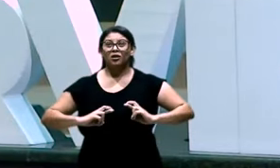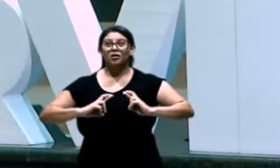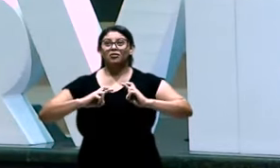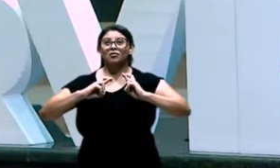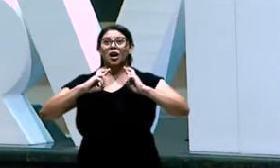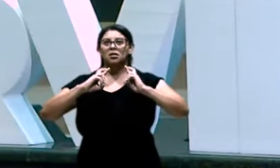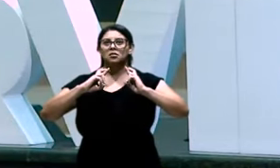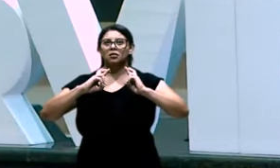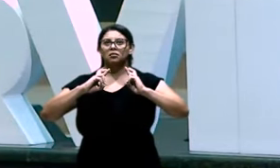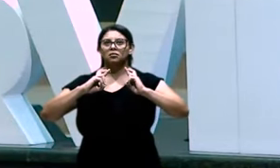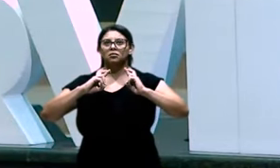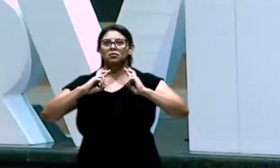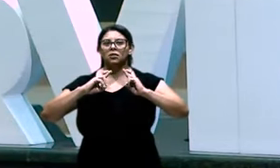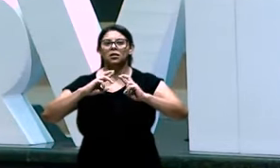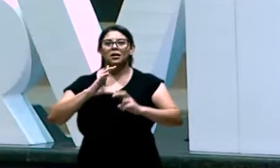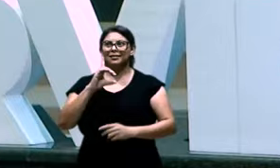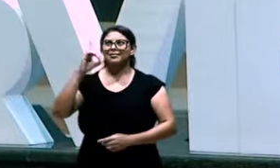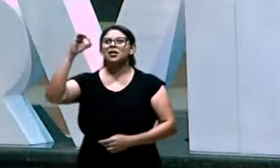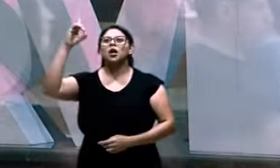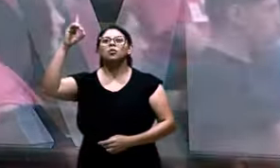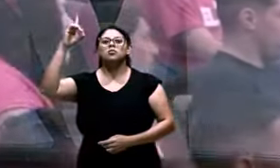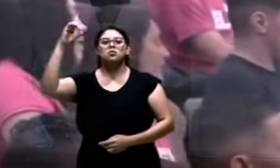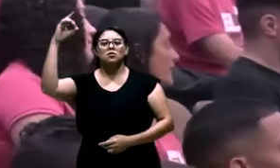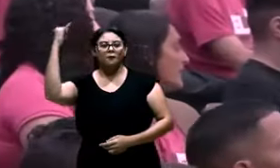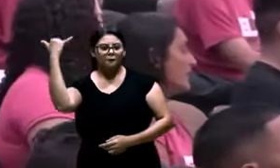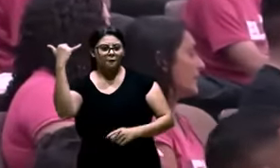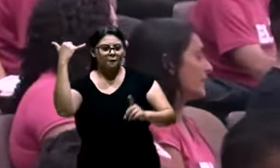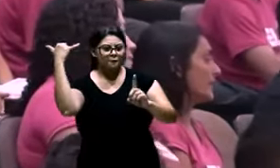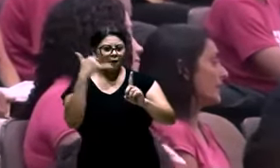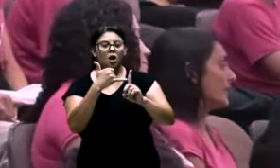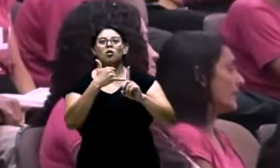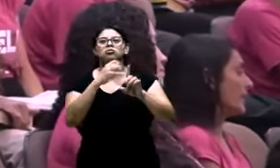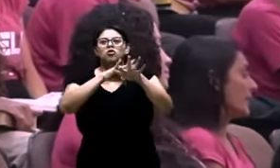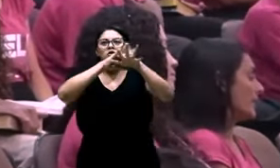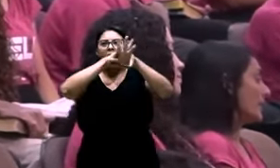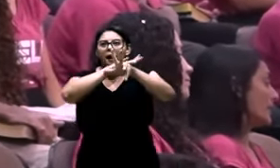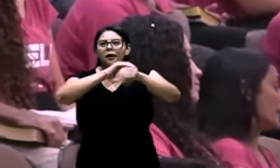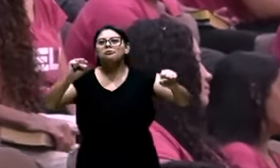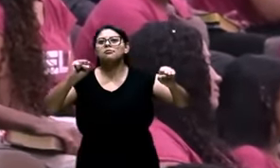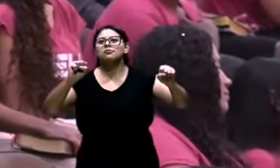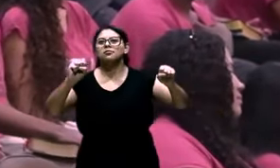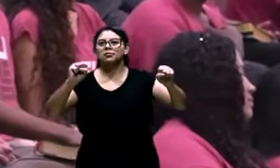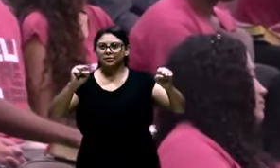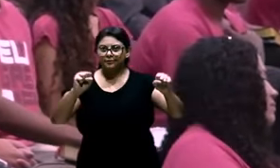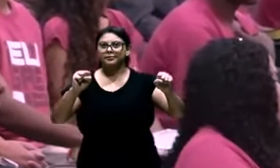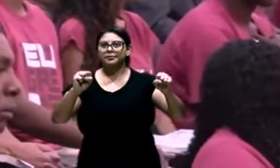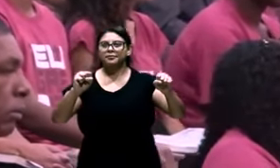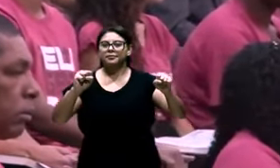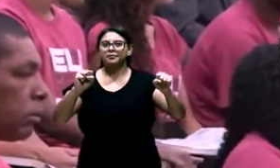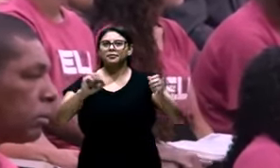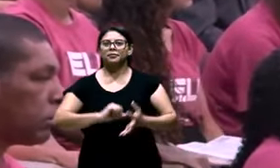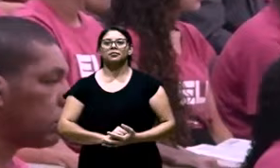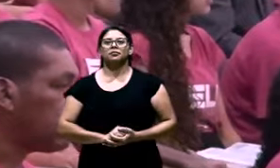Deus hoje te traz a cura. Quando o jovem fez essa postagem, ele embaixo deixou escapar algo. Ele